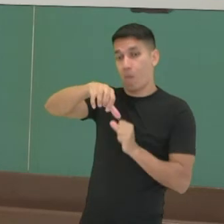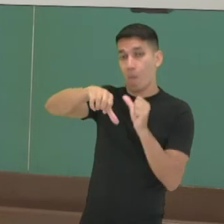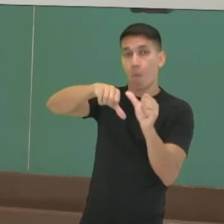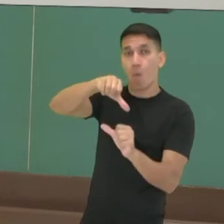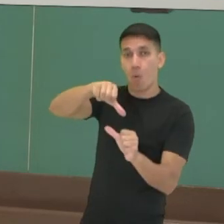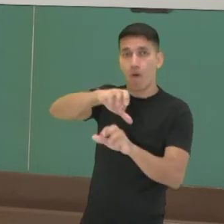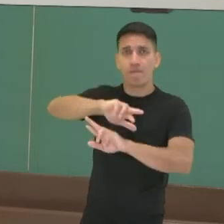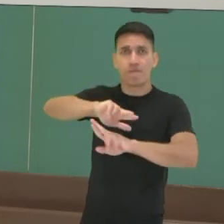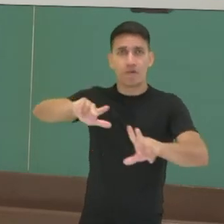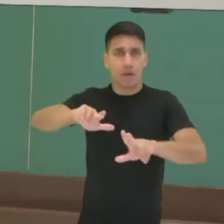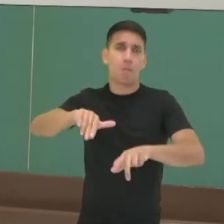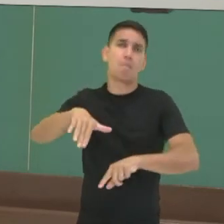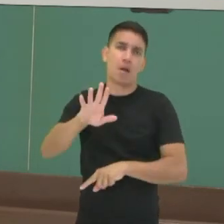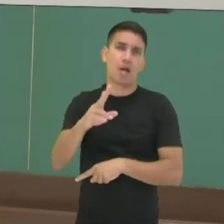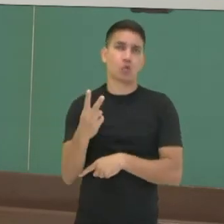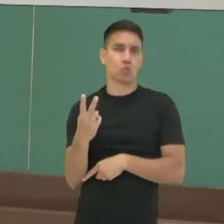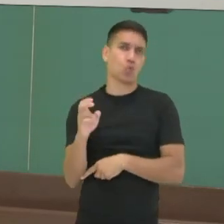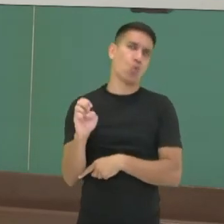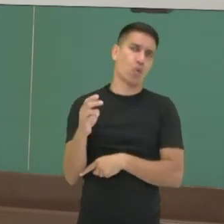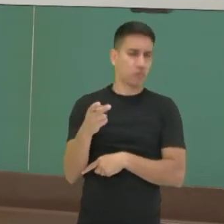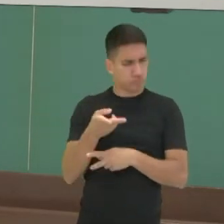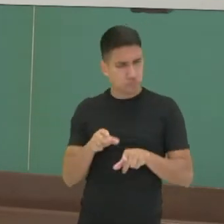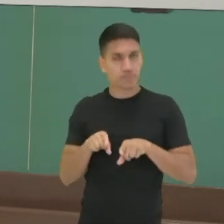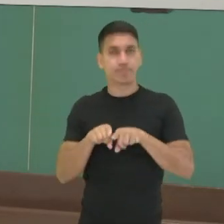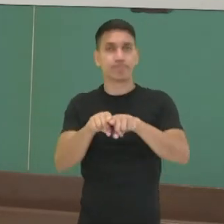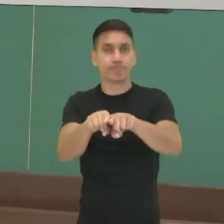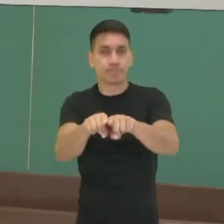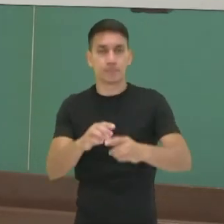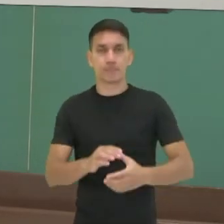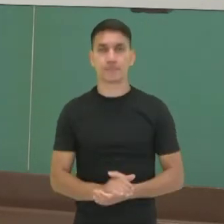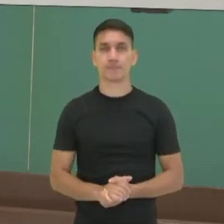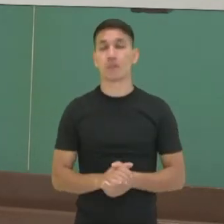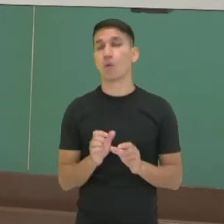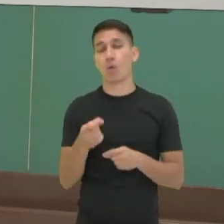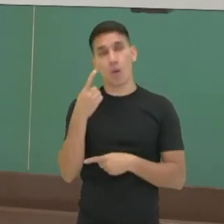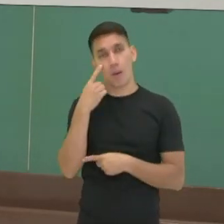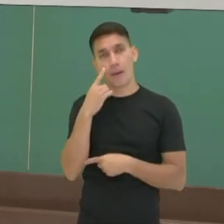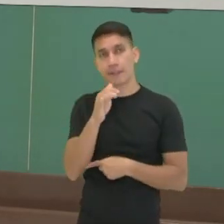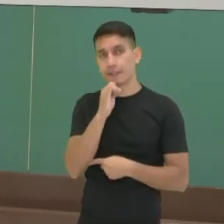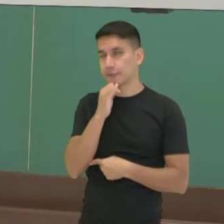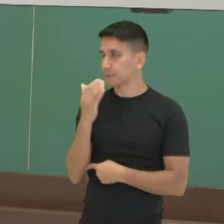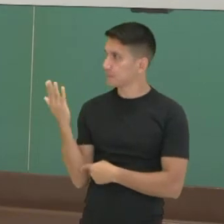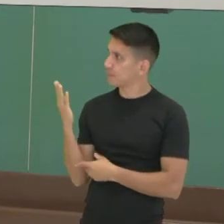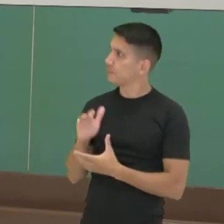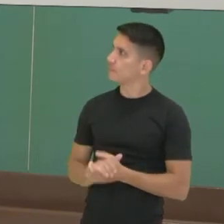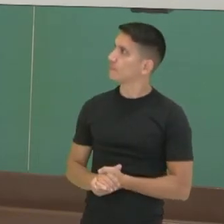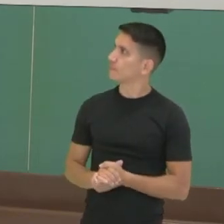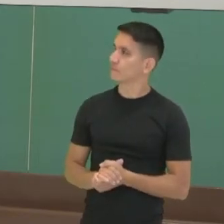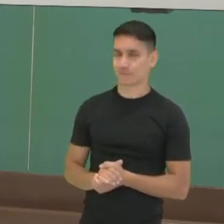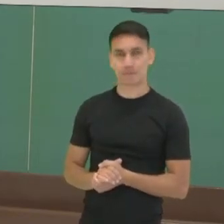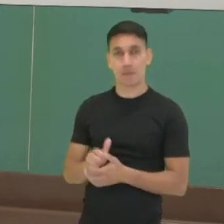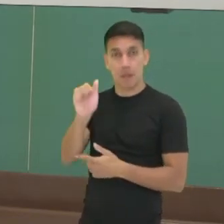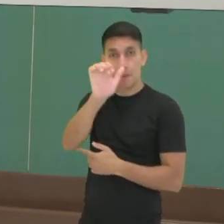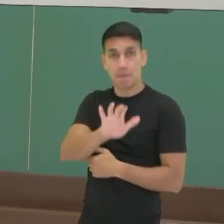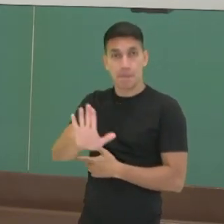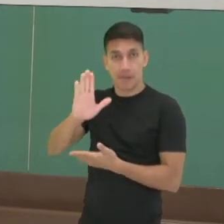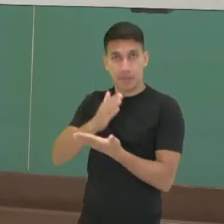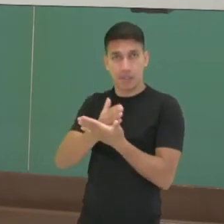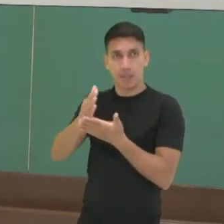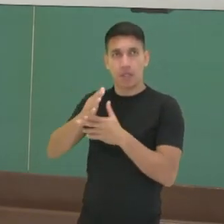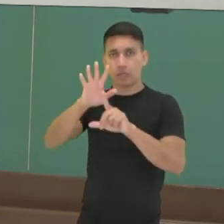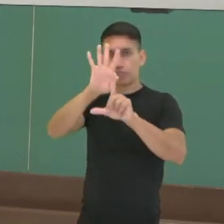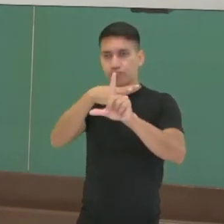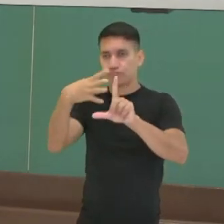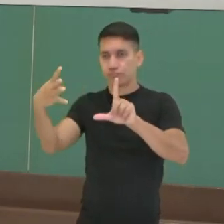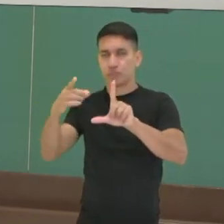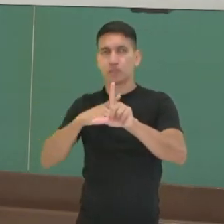eu fazer duas mudanças ao mesmo tempo. Veja alguns exemplos. Vamos olhar para essa figura inicial aqui. Aqui eu